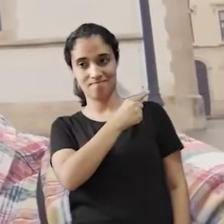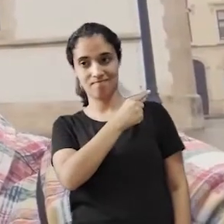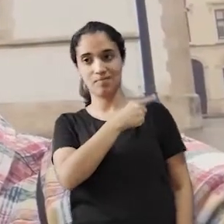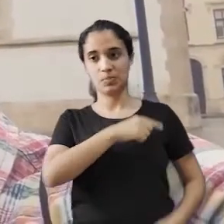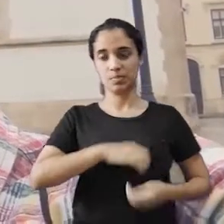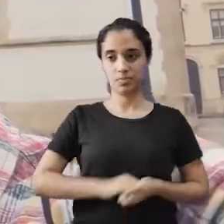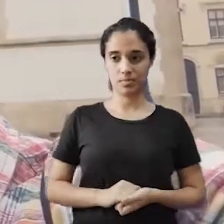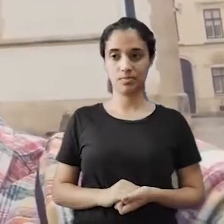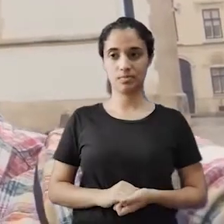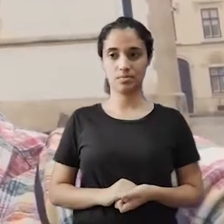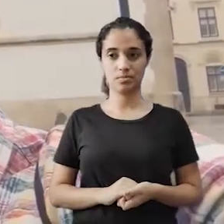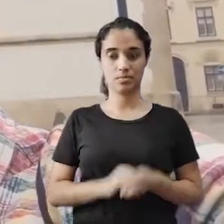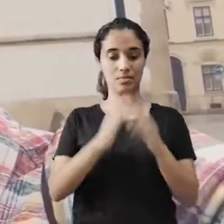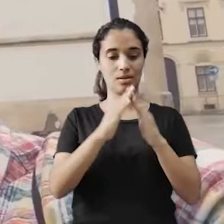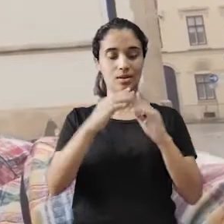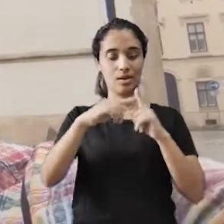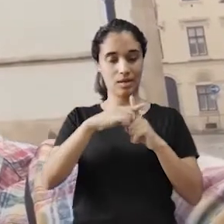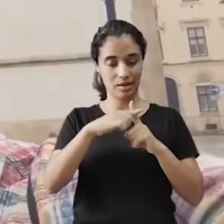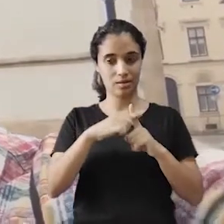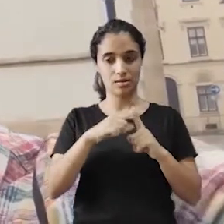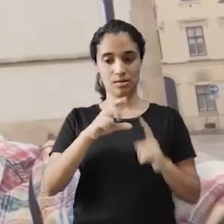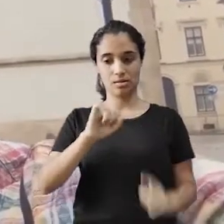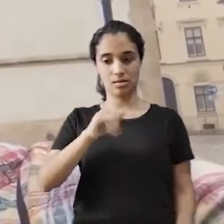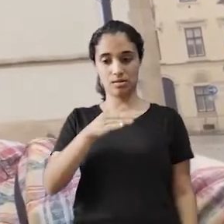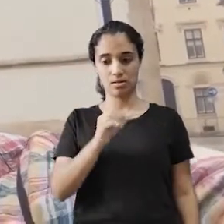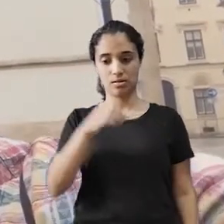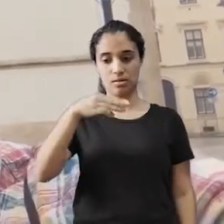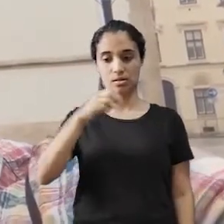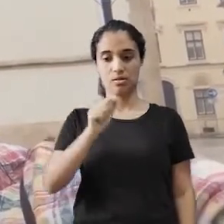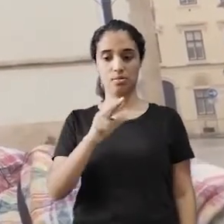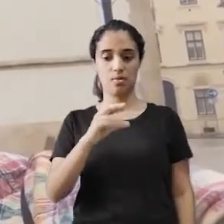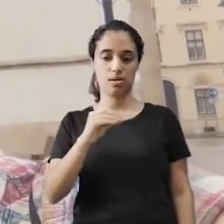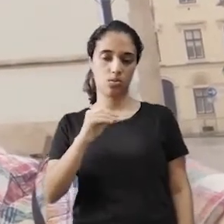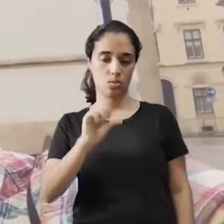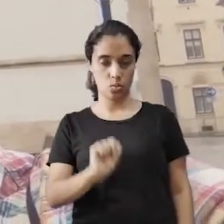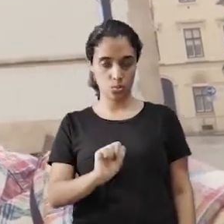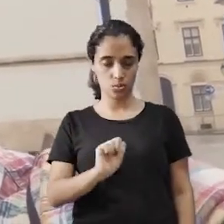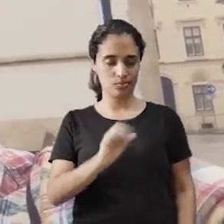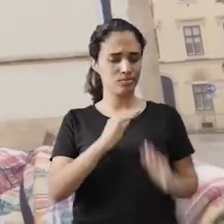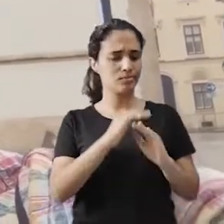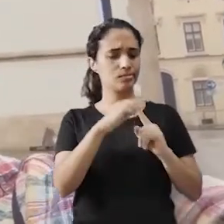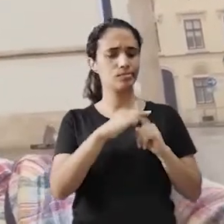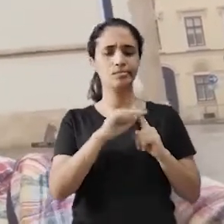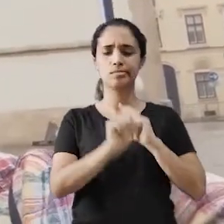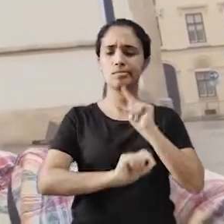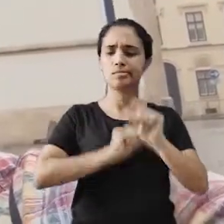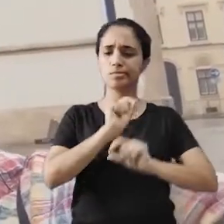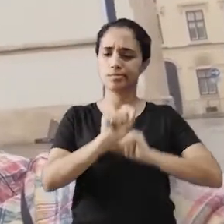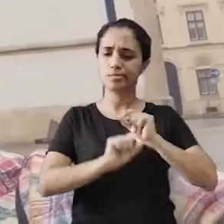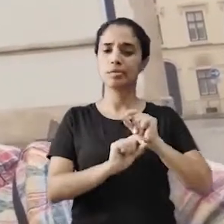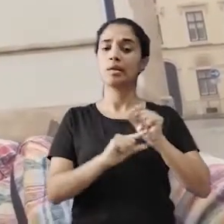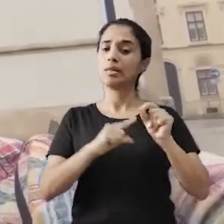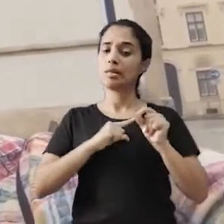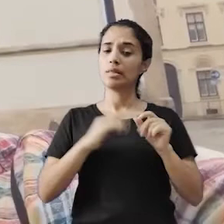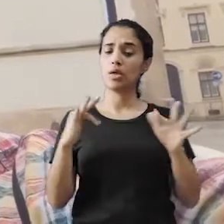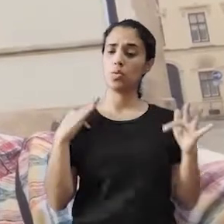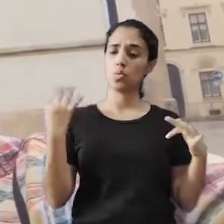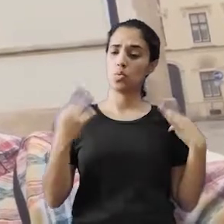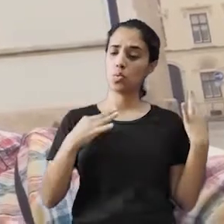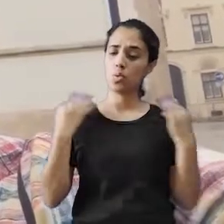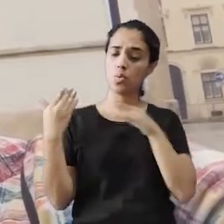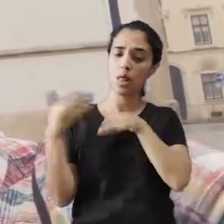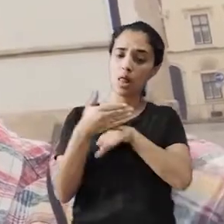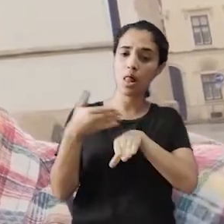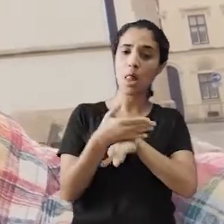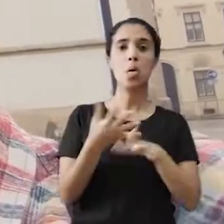em Zagreb, é a igreja de São Marcos. E essa igreja, ela é super visitada pelos